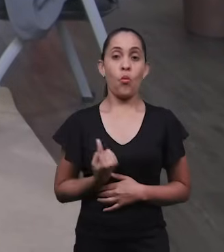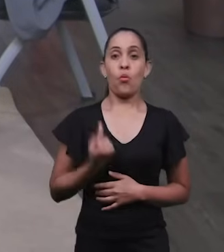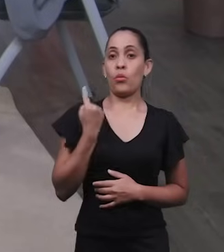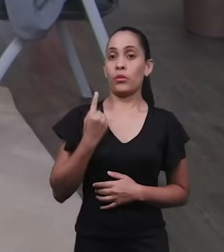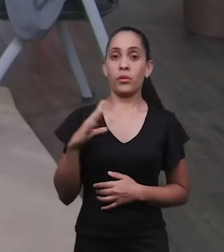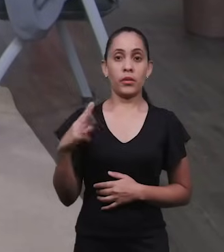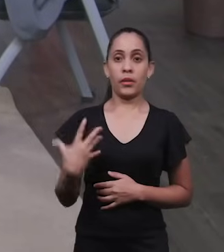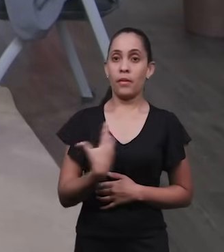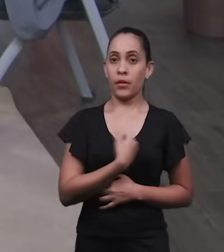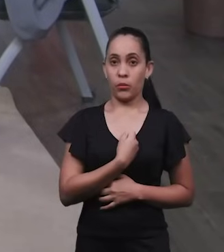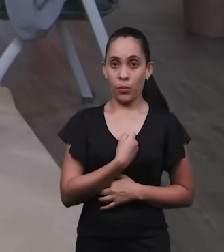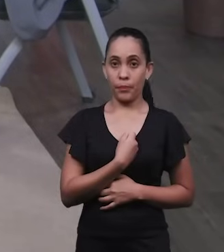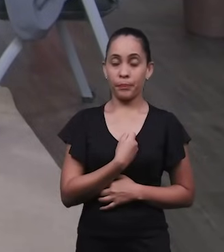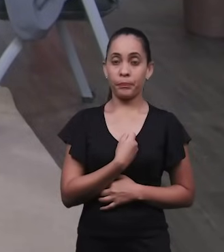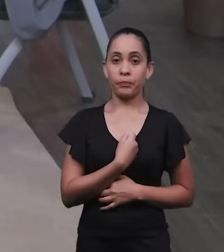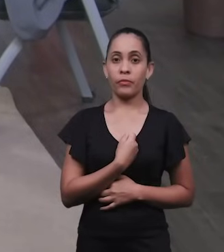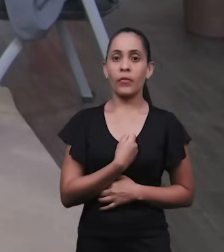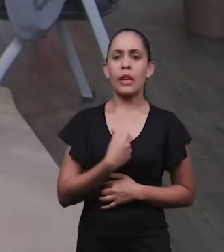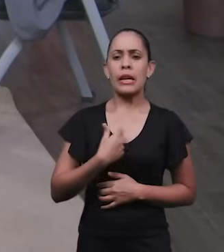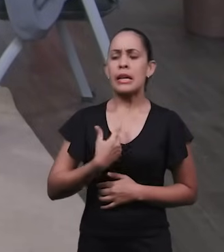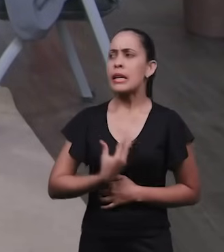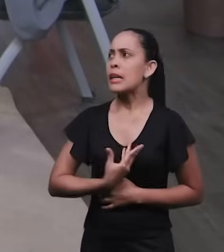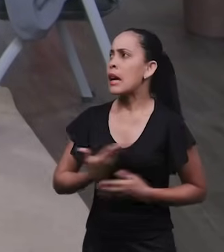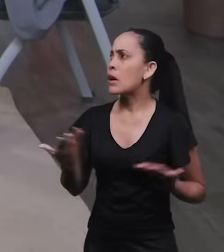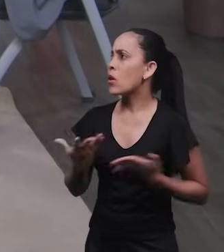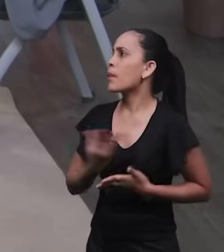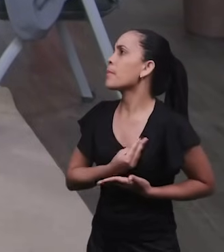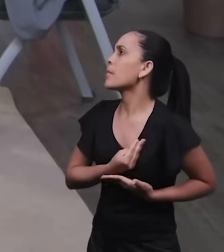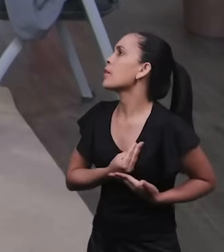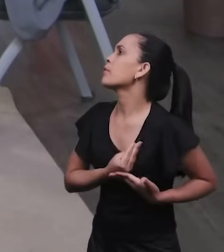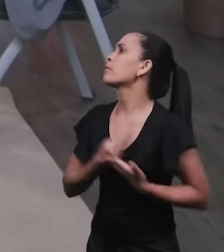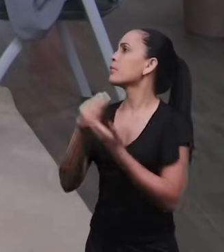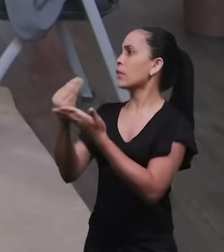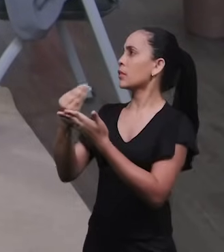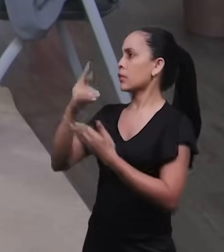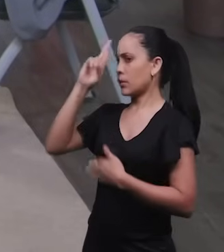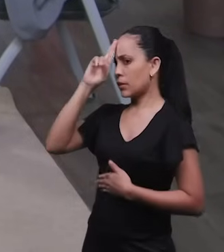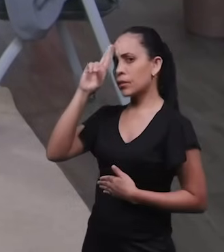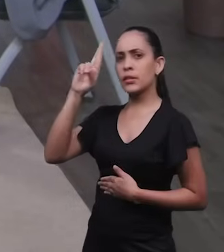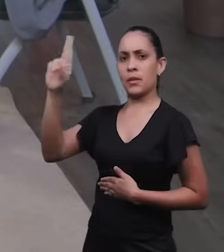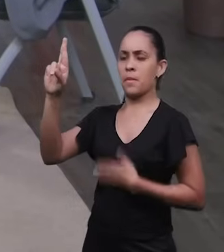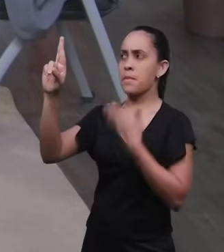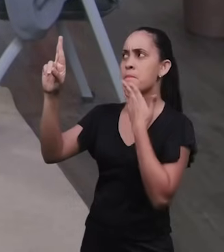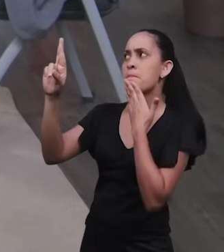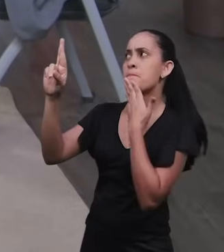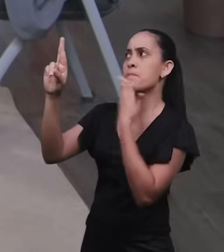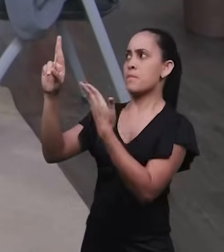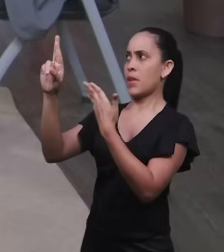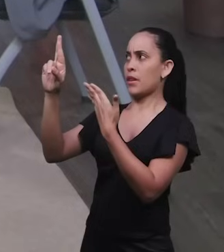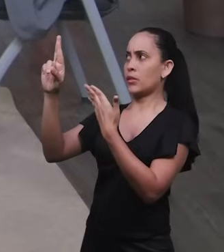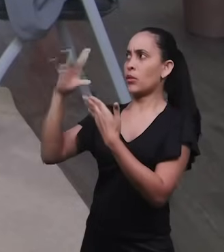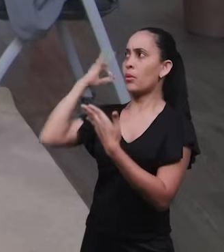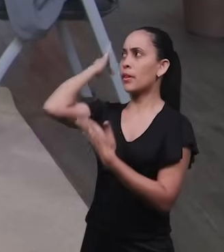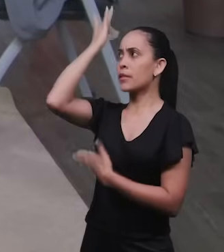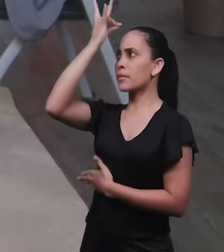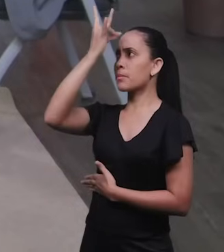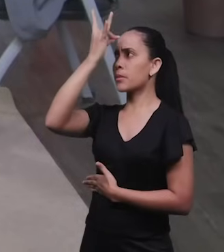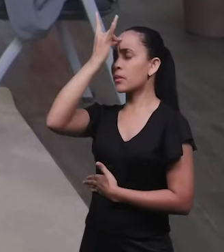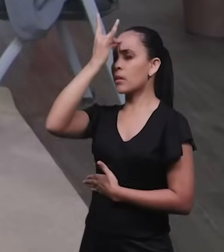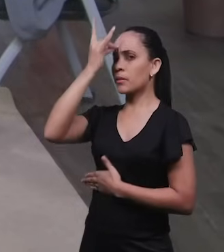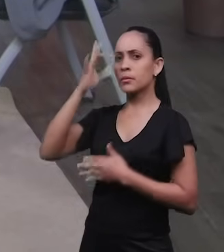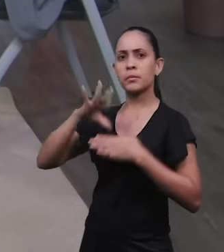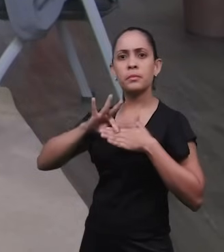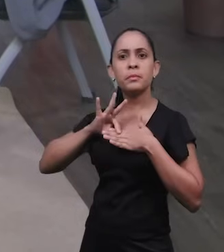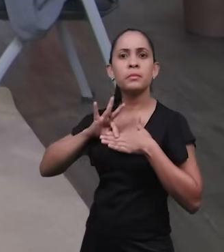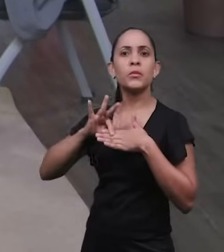meu único e suficiente Salvador, e entrego nessa hora a minha vida e peço a Ele que o seu Espírito Santo